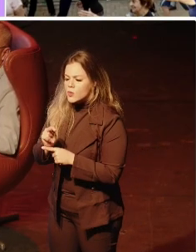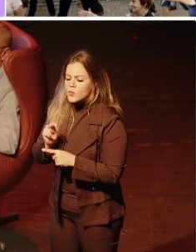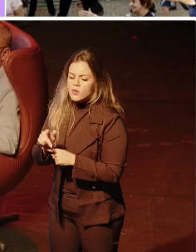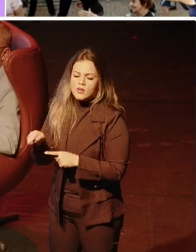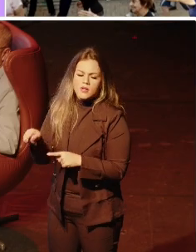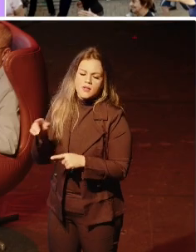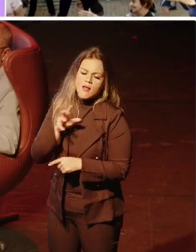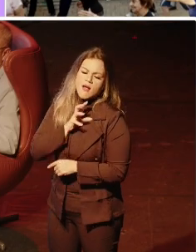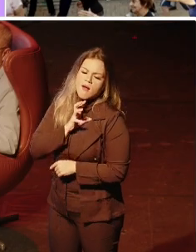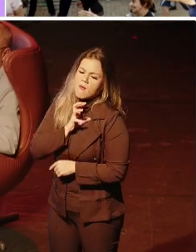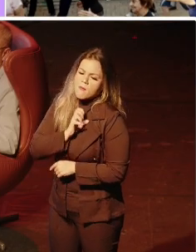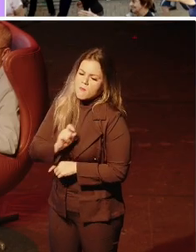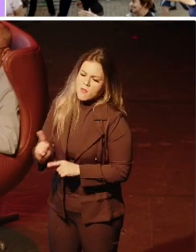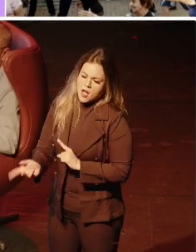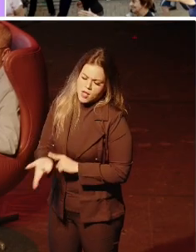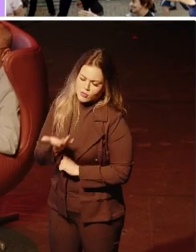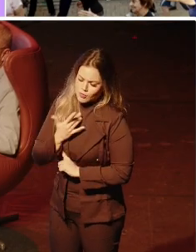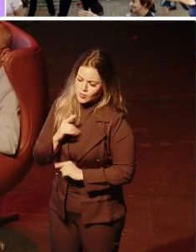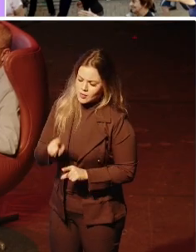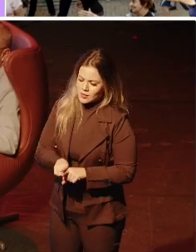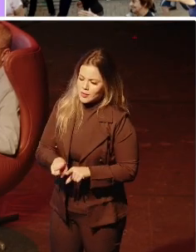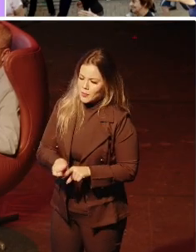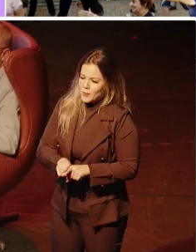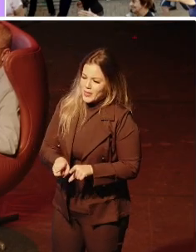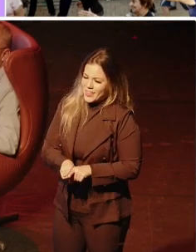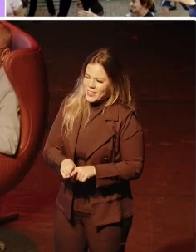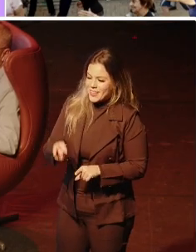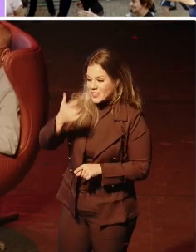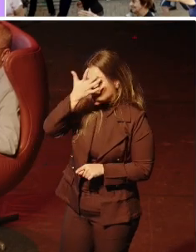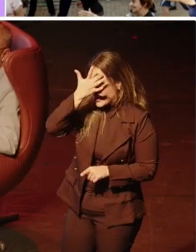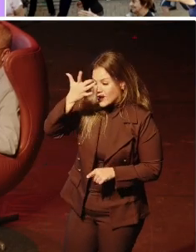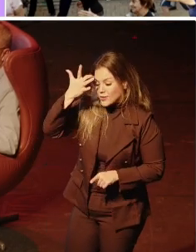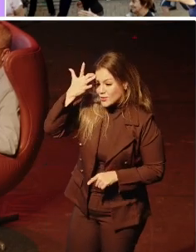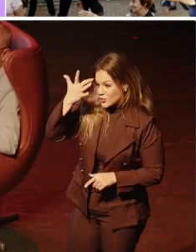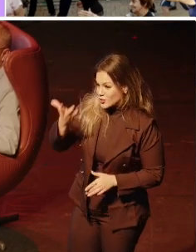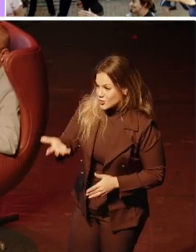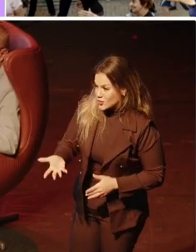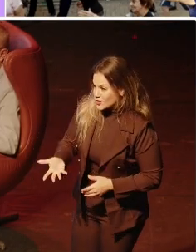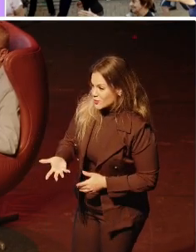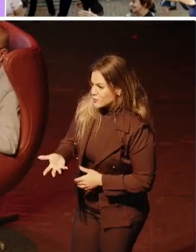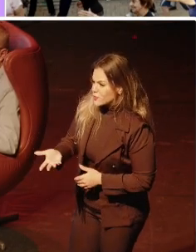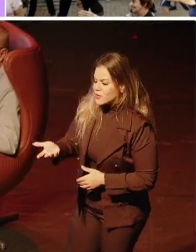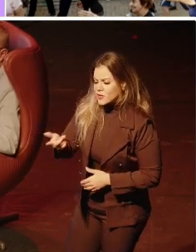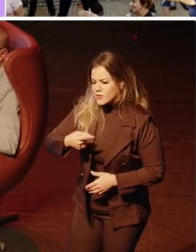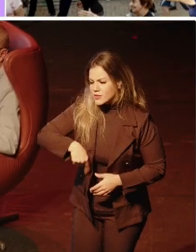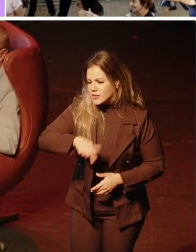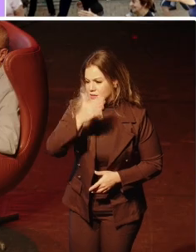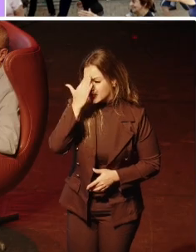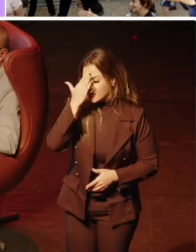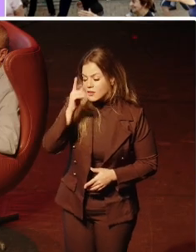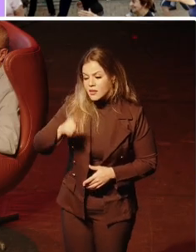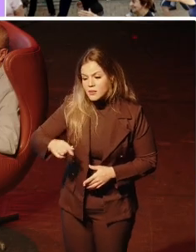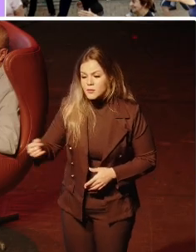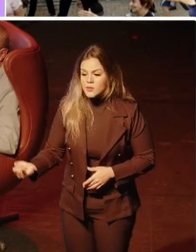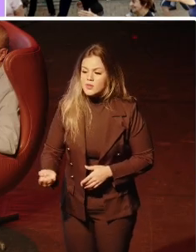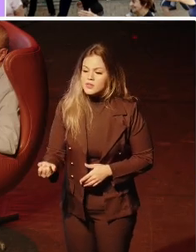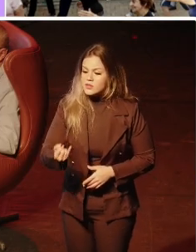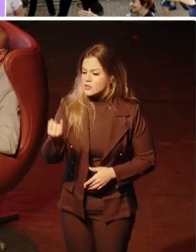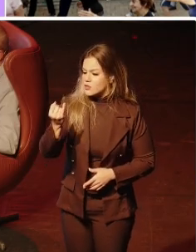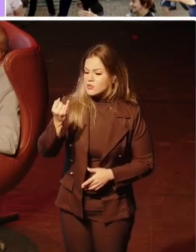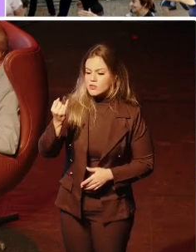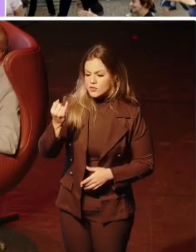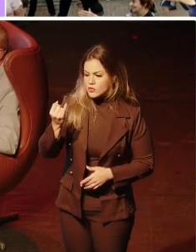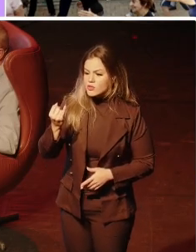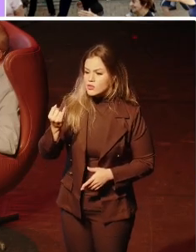Eles dão amor para a gente, não tem tempo ruim, né? Então, é muito importante, a gente não pode